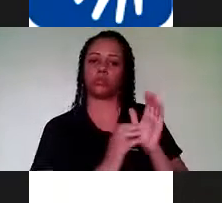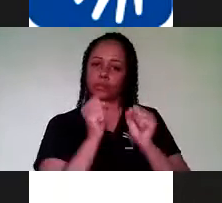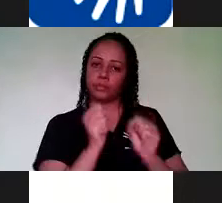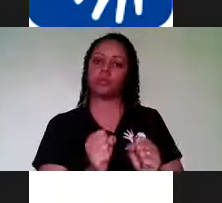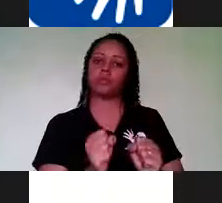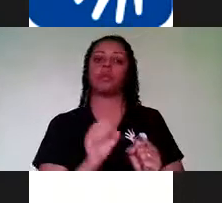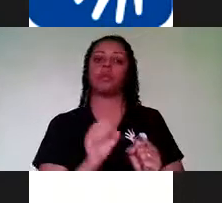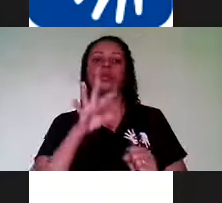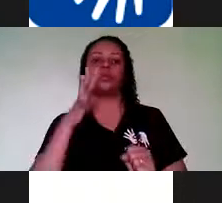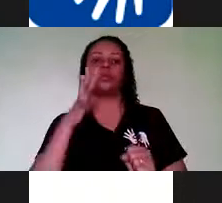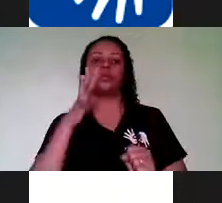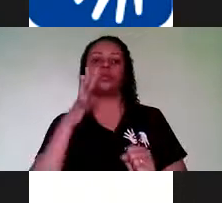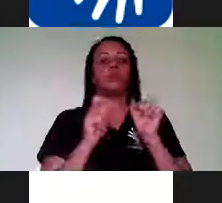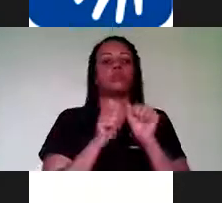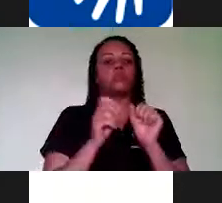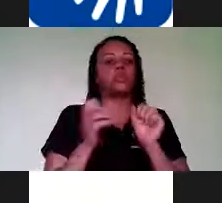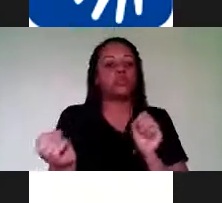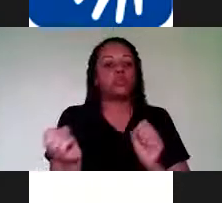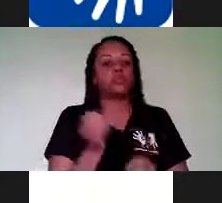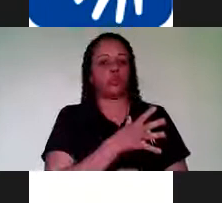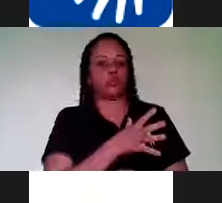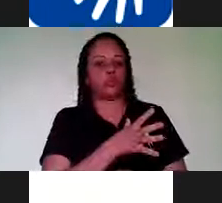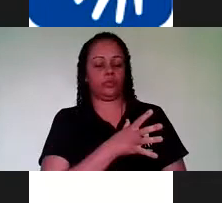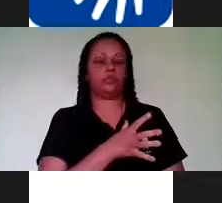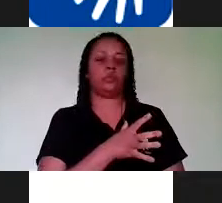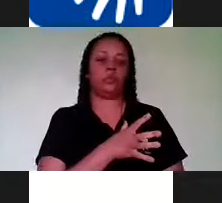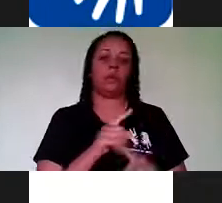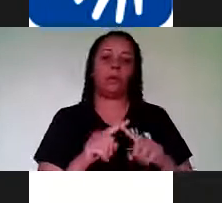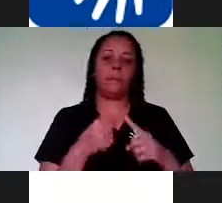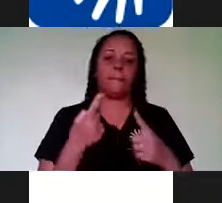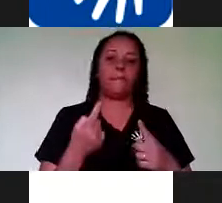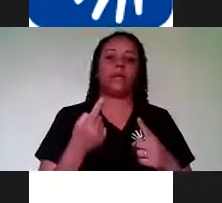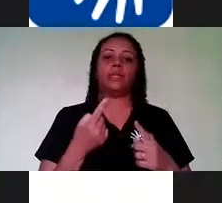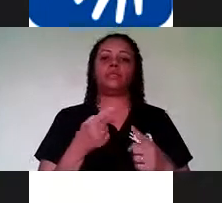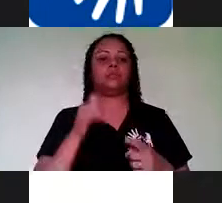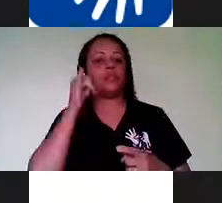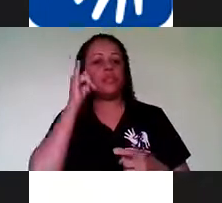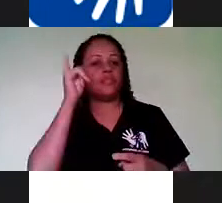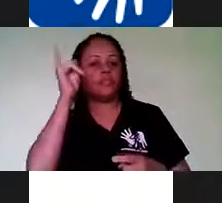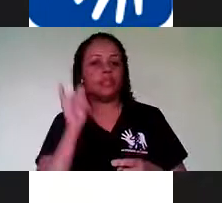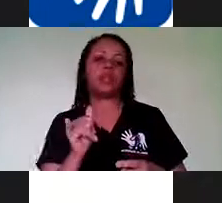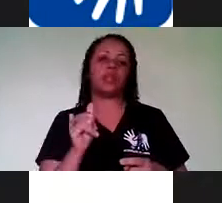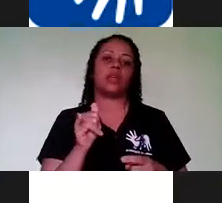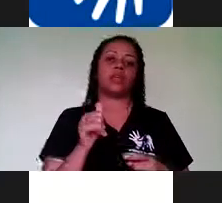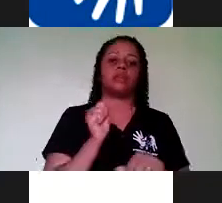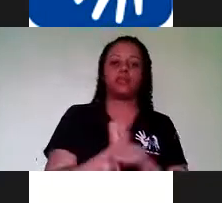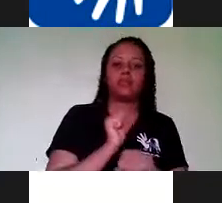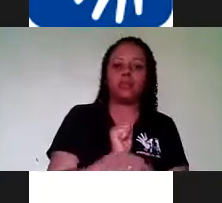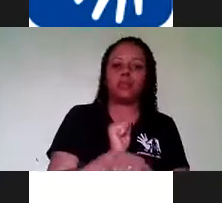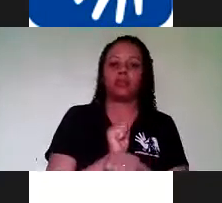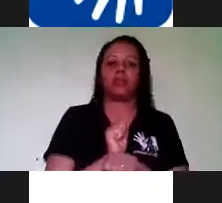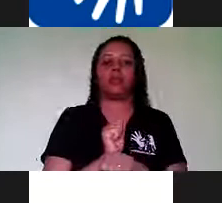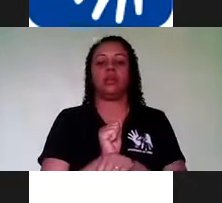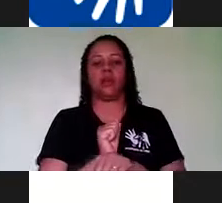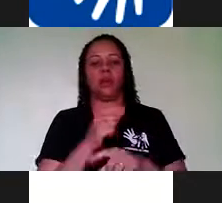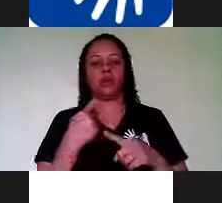tempo. Mas para que a gente não fique postergando indefinidamente, né, a implantação desse índice, que